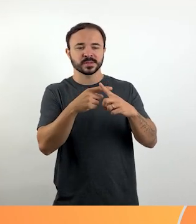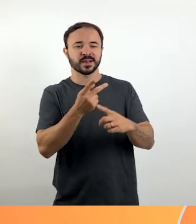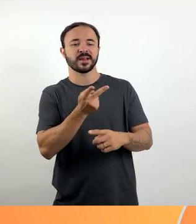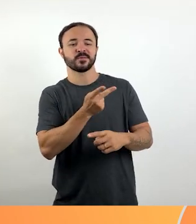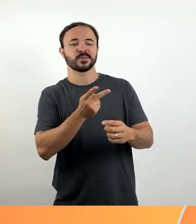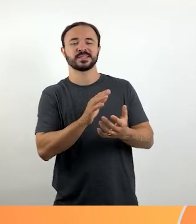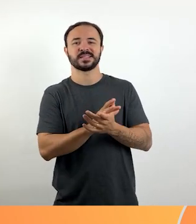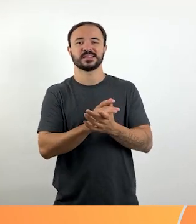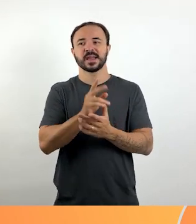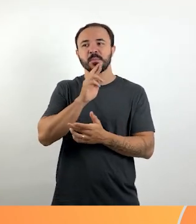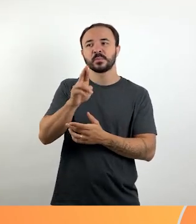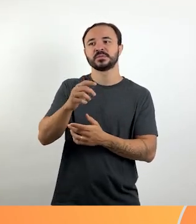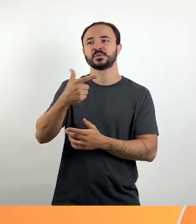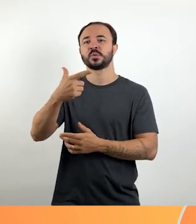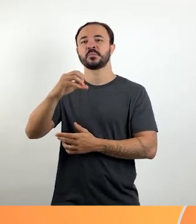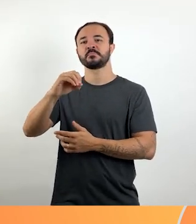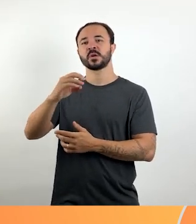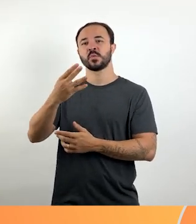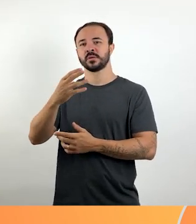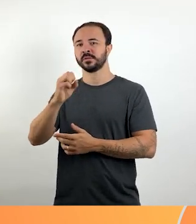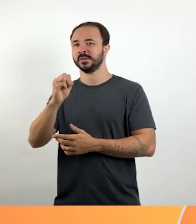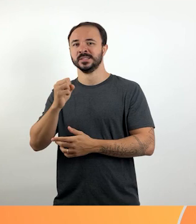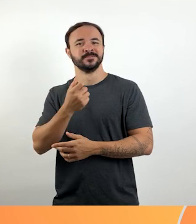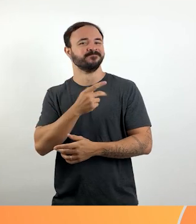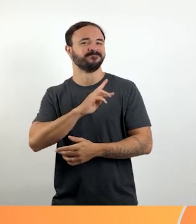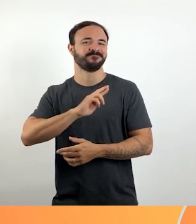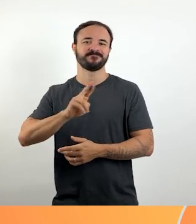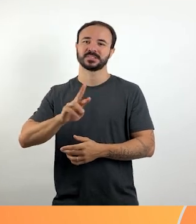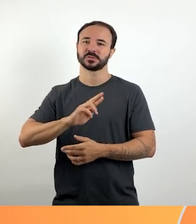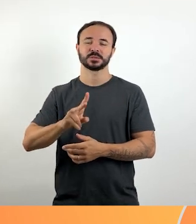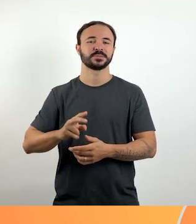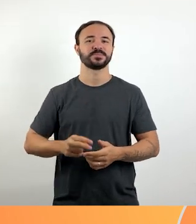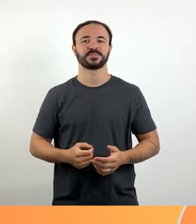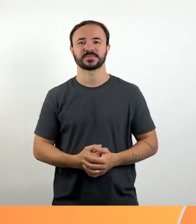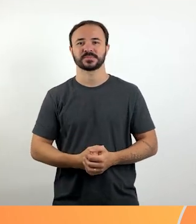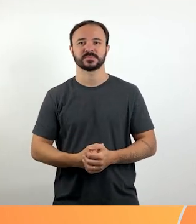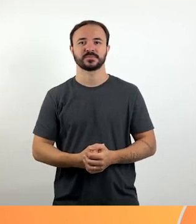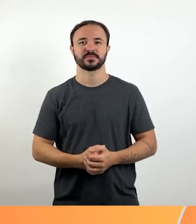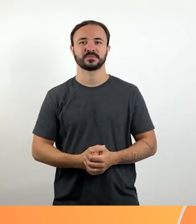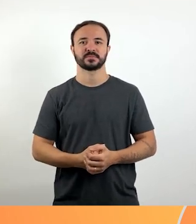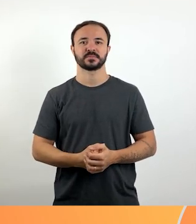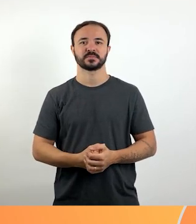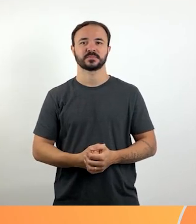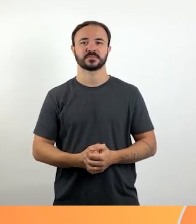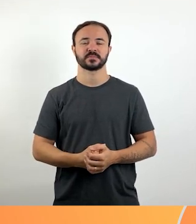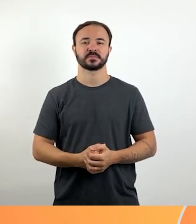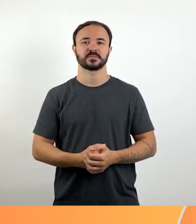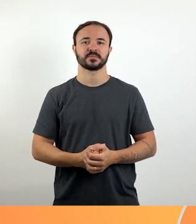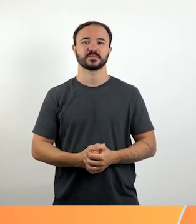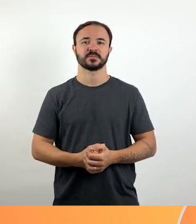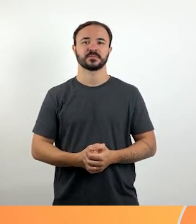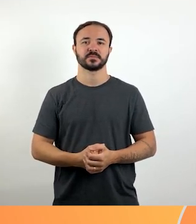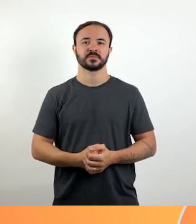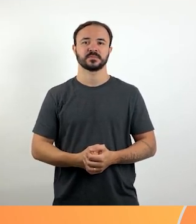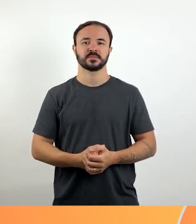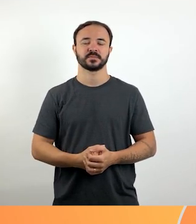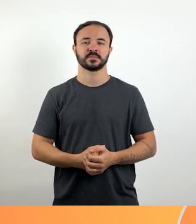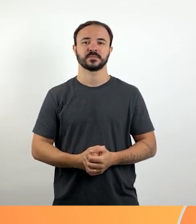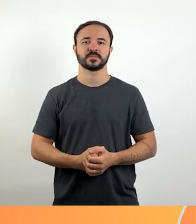eles não são todos formados por potências de 2. Né? Você pode até multiplicar aí para você ver. 60 vezes 2,